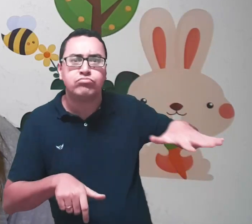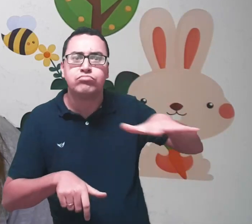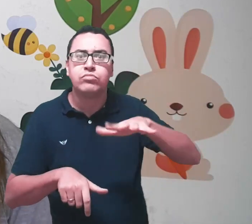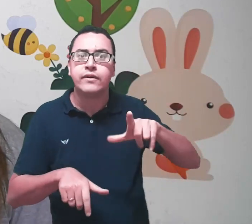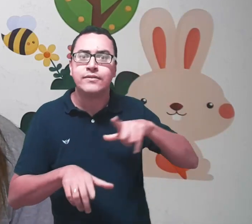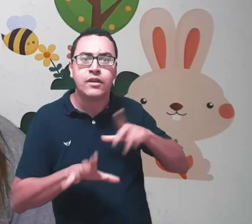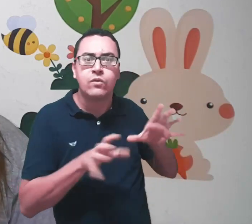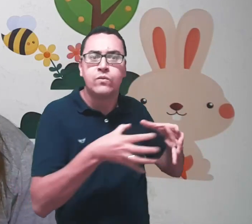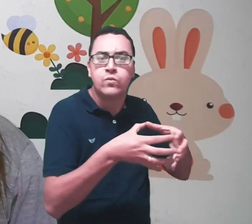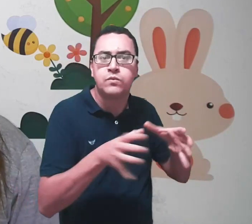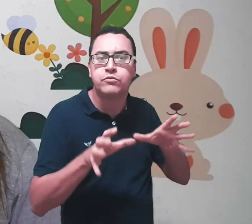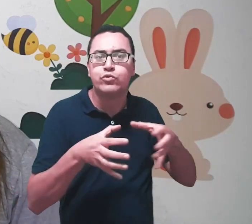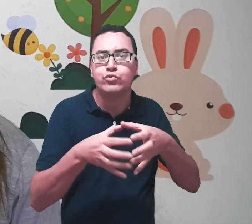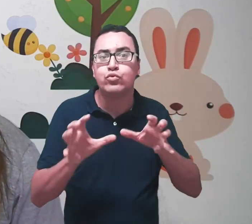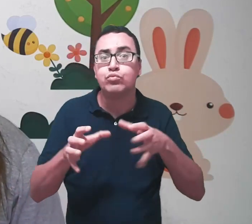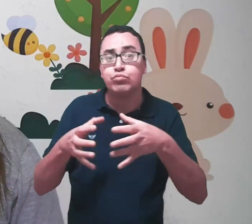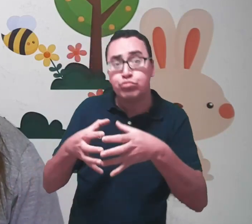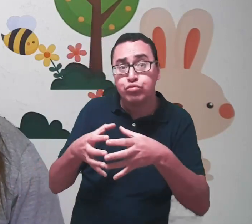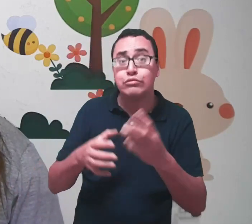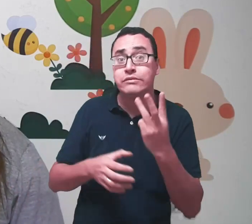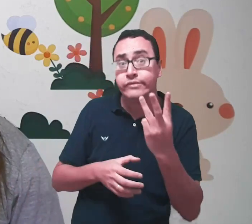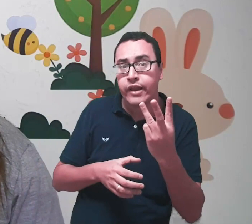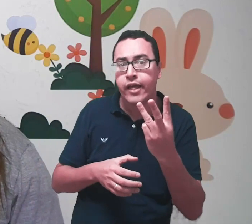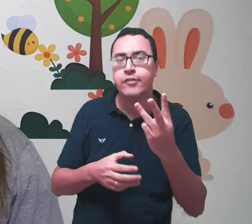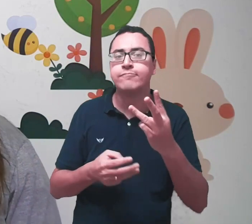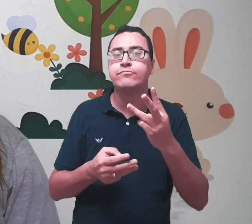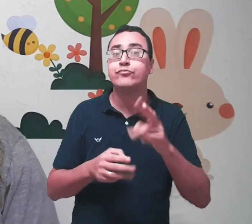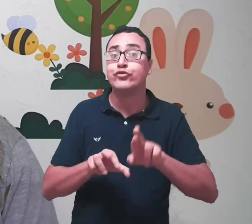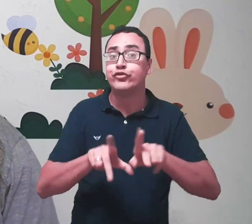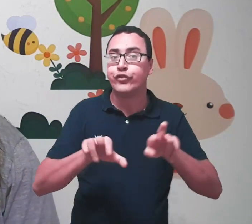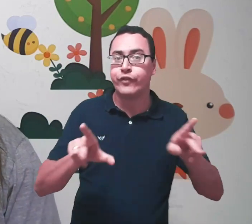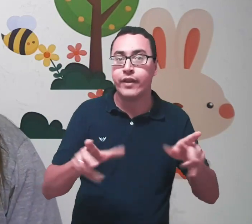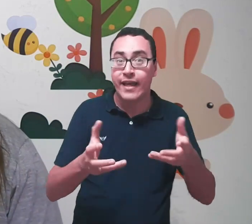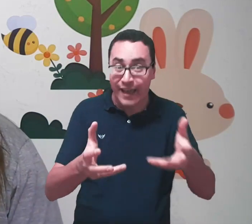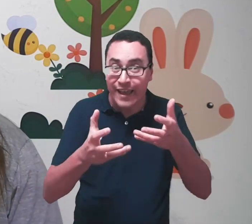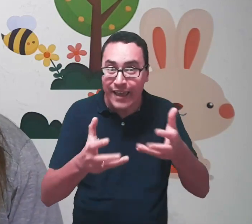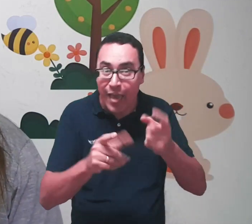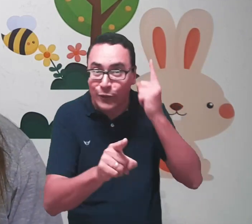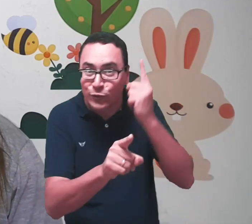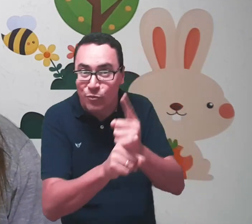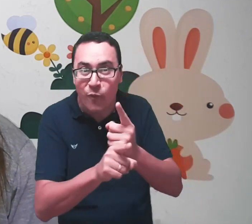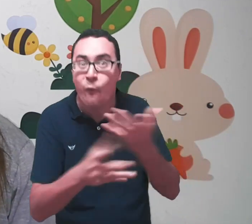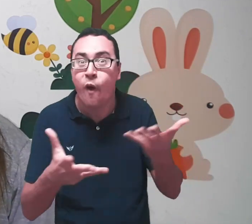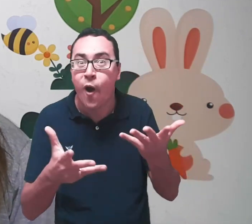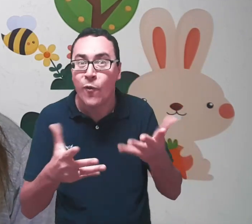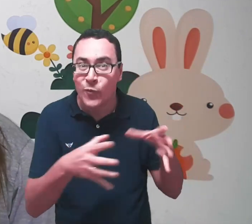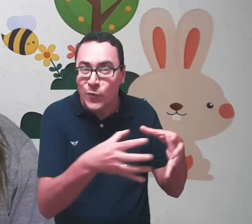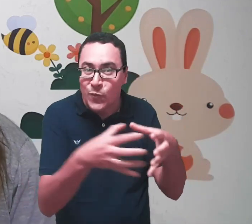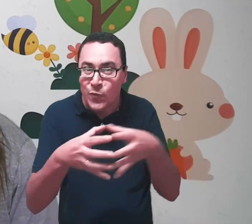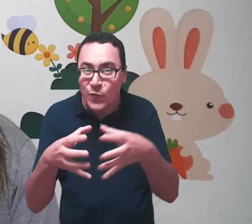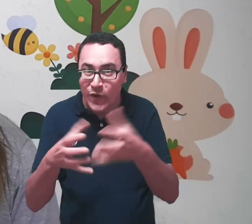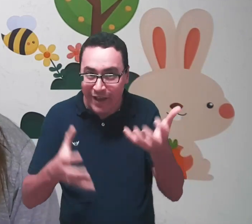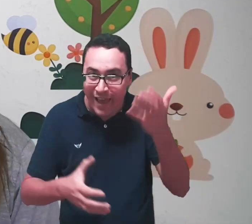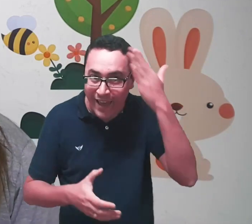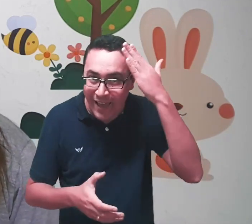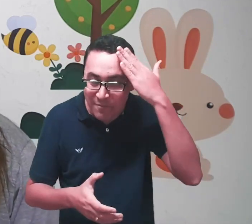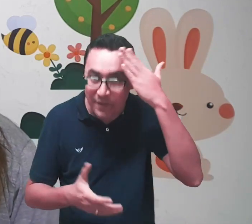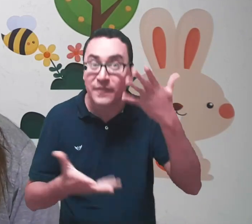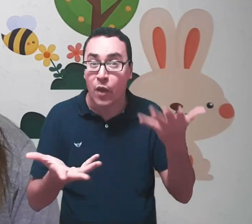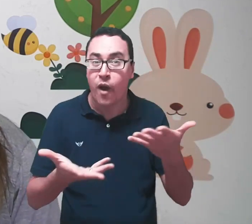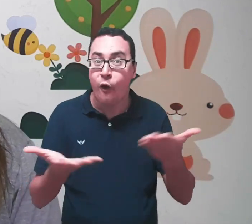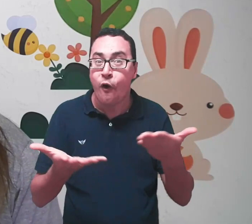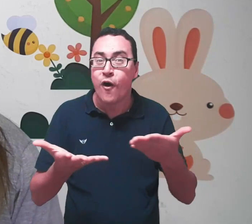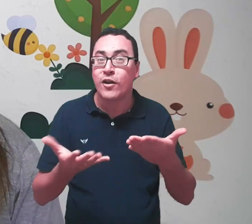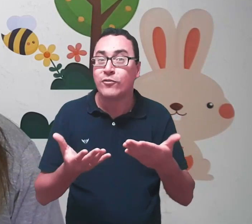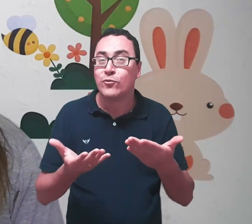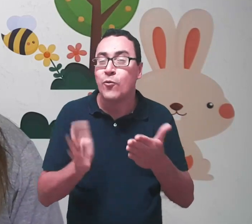agrupados aí de 3 maneiras diferentes. Querem descobrir comigo quais são? Então eu vou te propor